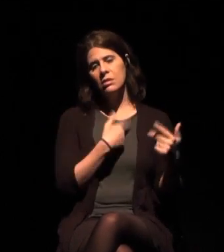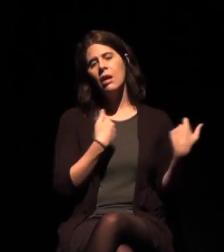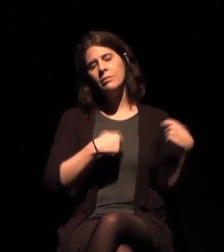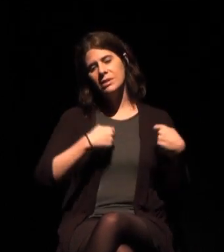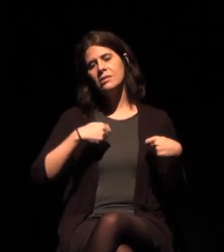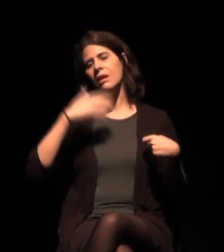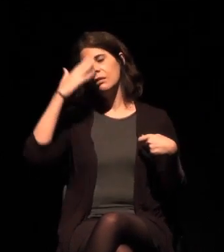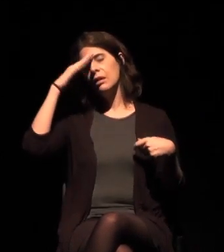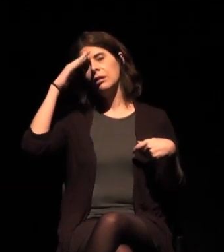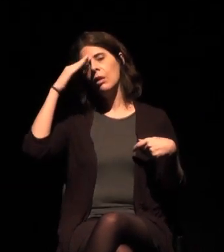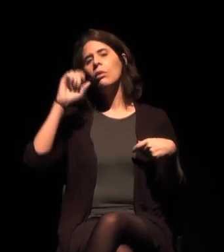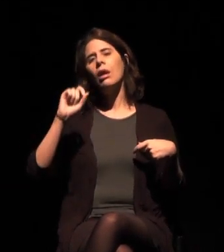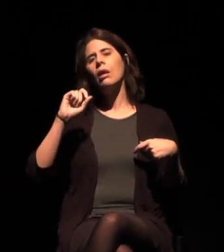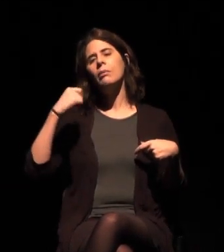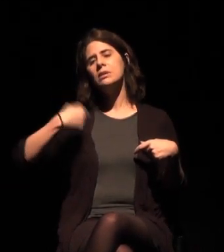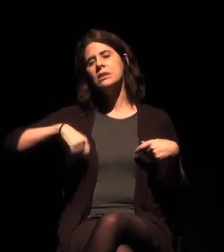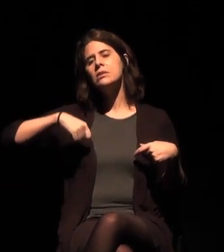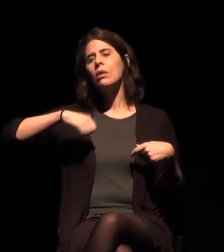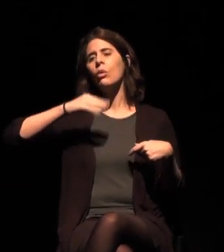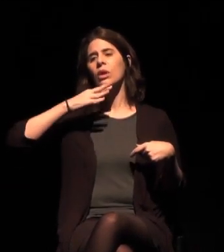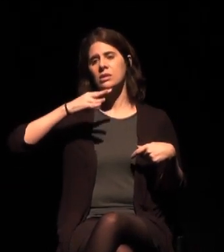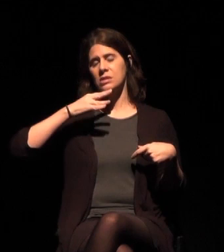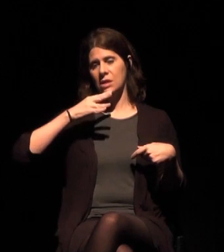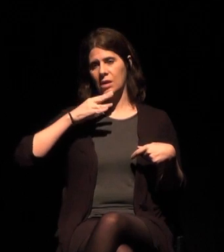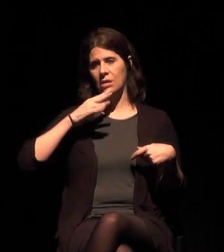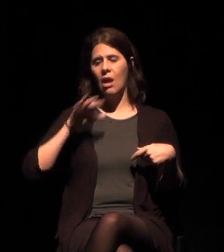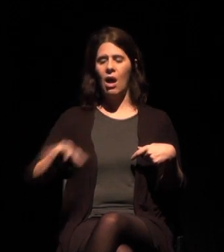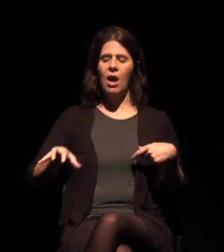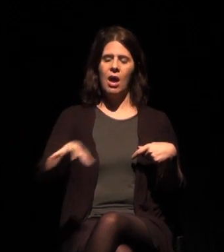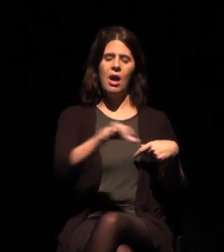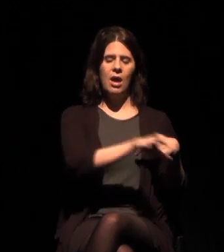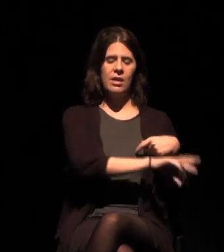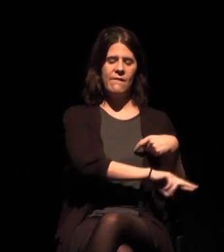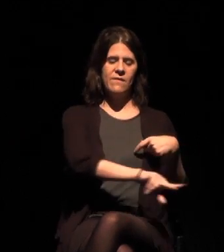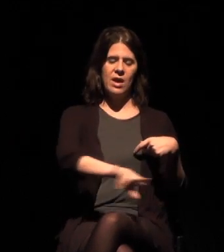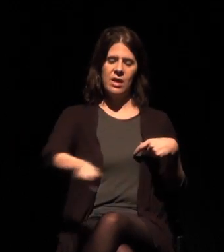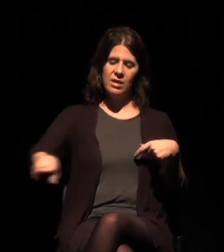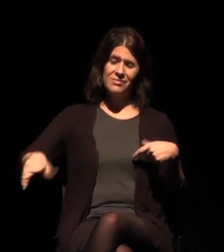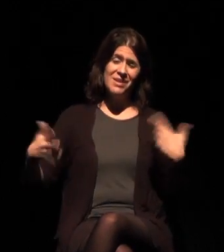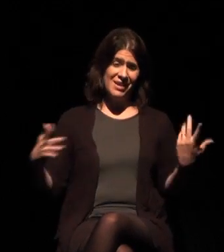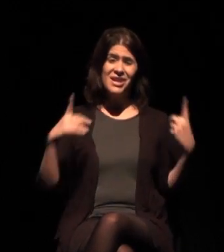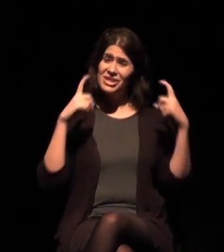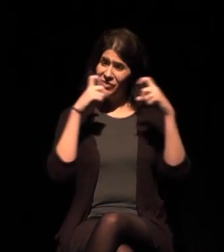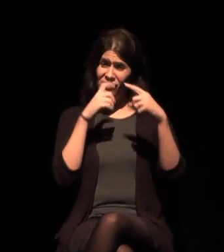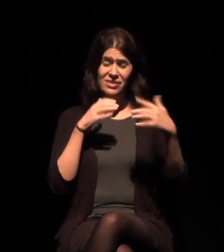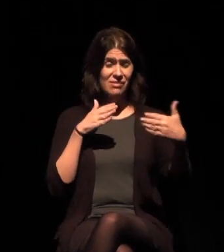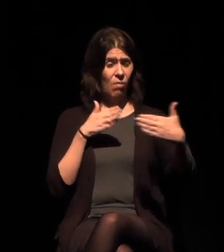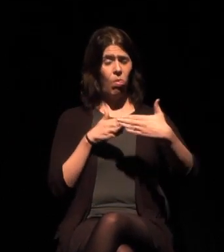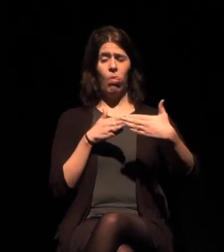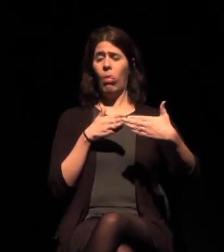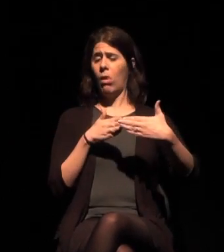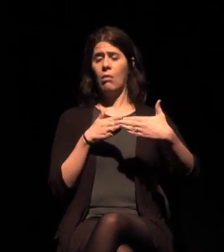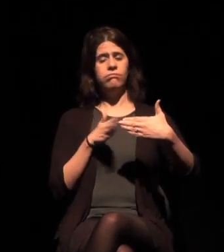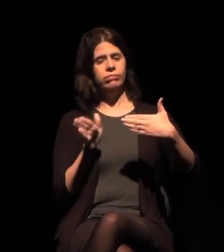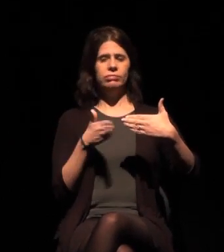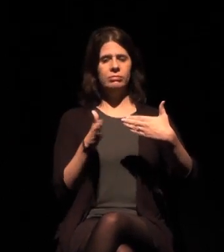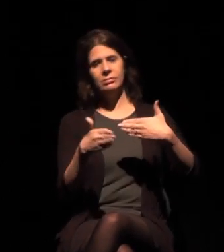de conhecer essas outras dimensões mas é muito difícil furar a barreira de